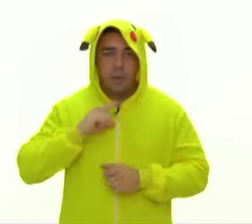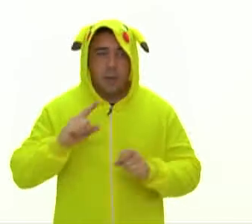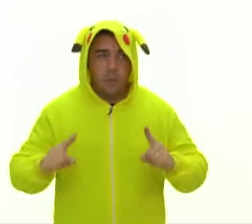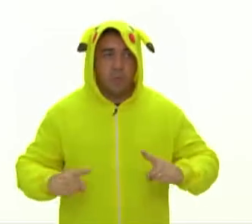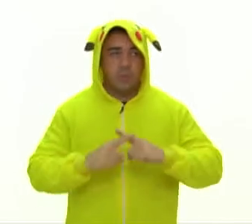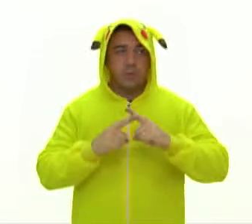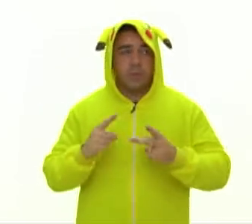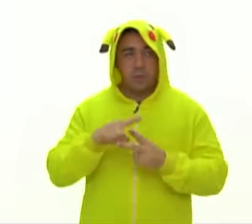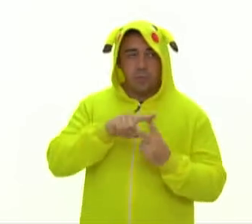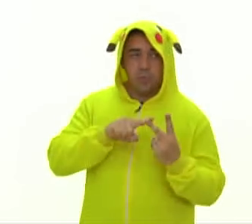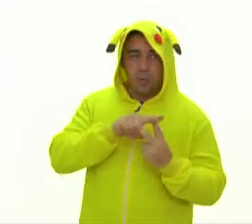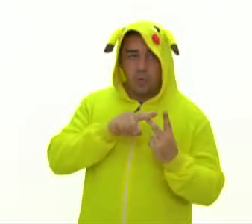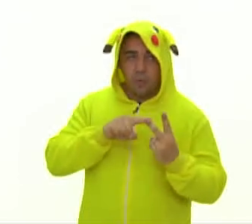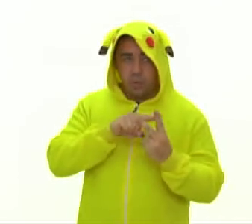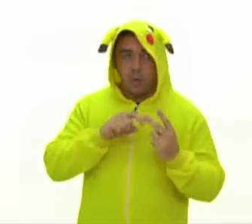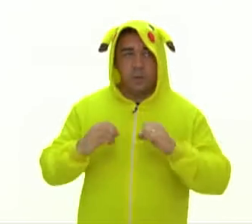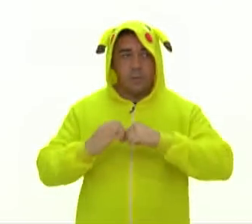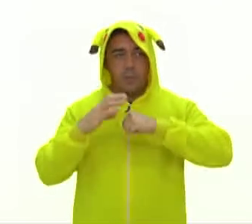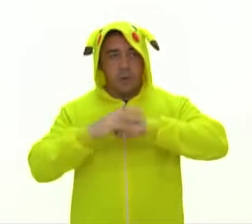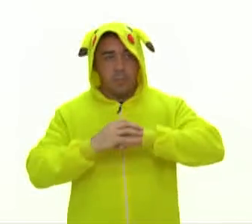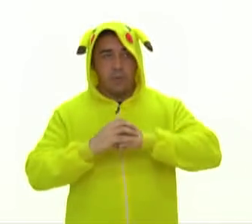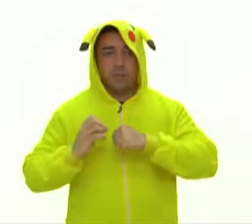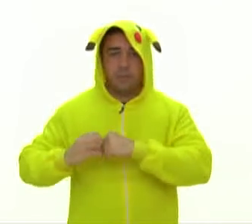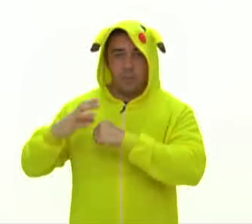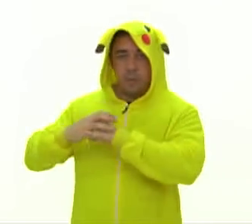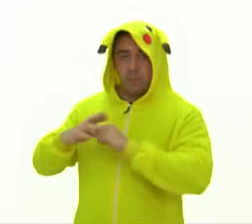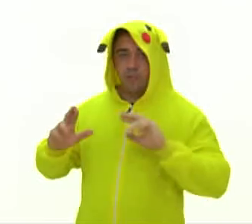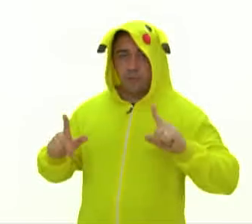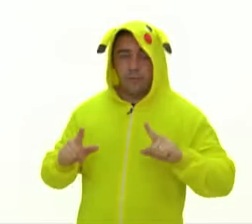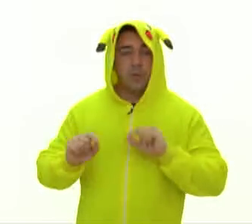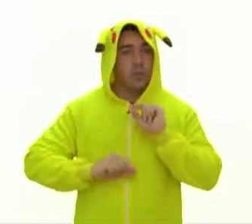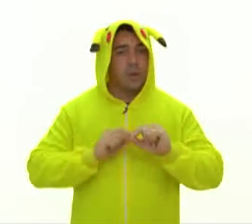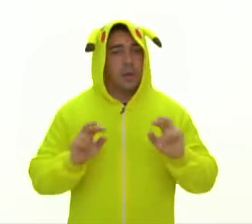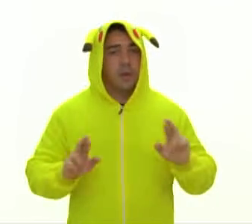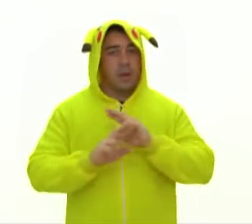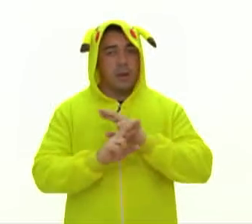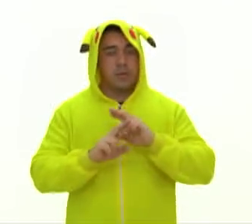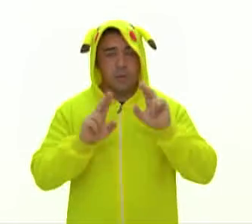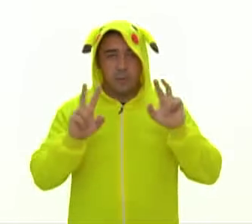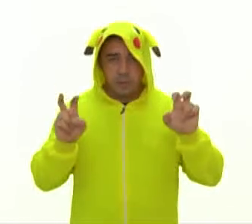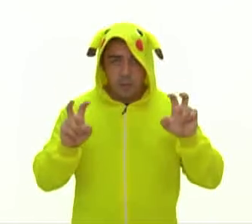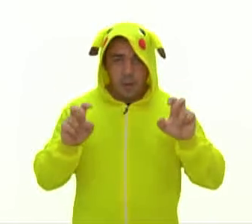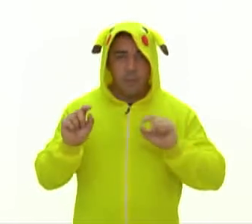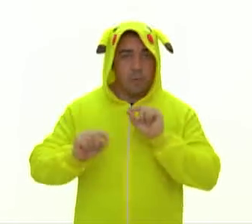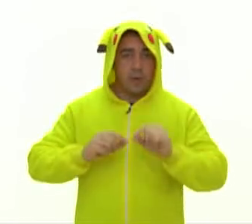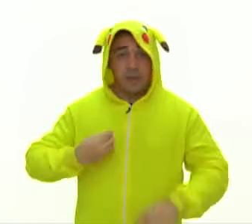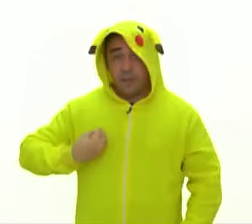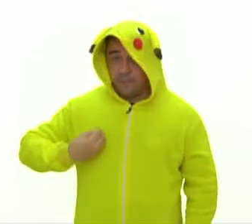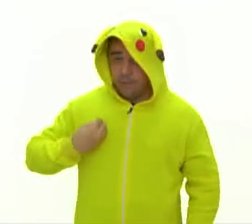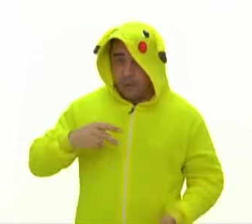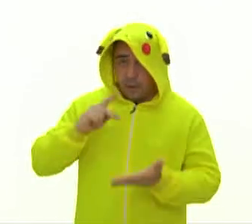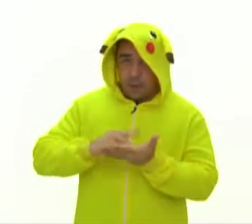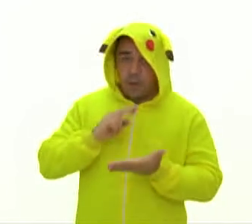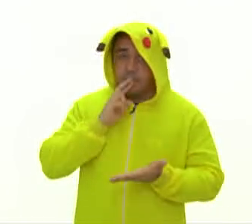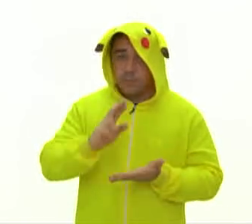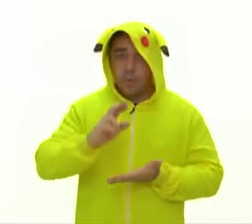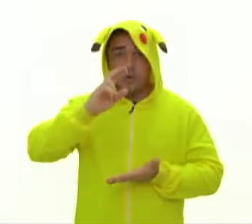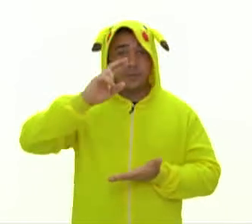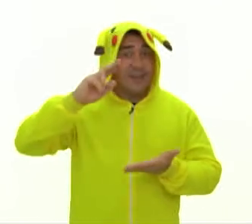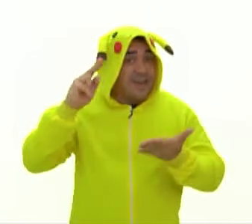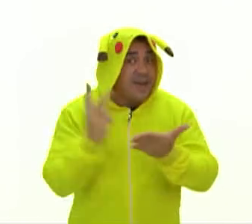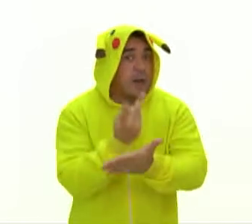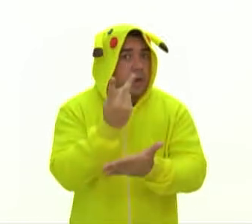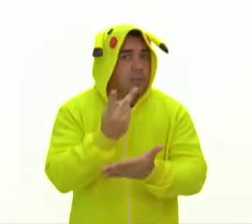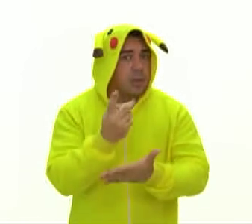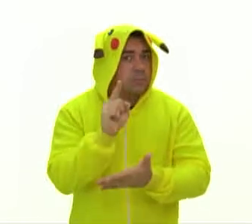cruzamento entre duas espécies pokémons diferentes. Relacionando o tema aos conceitos biológicos da vida real, marque a alternativa